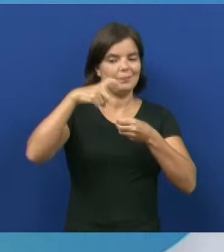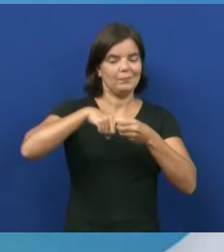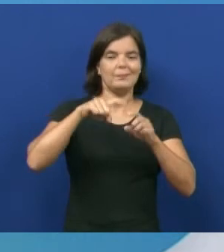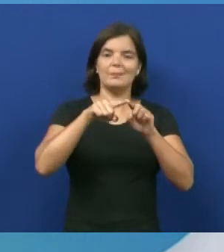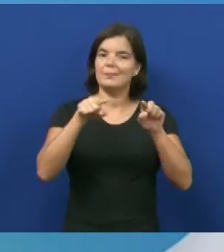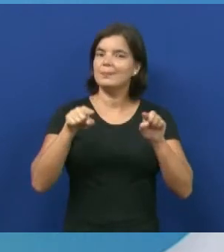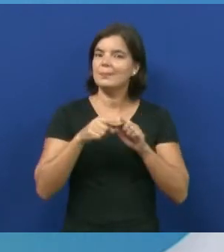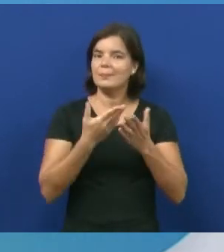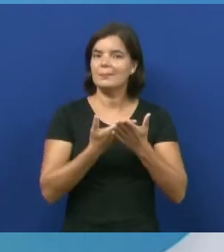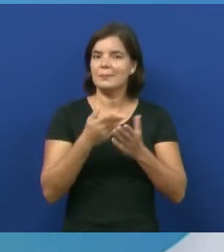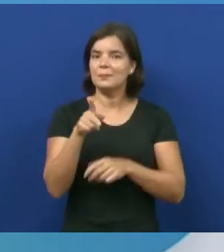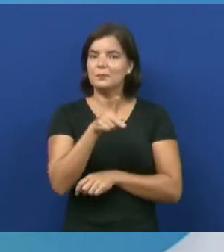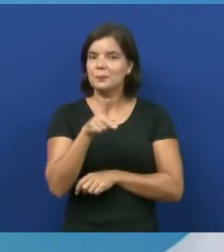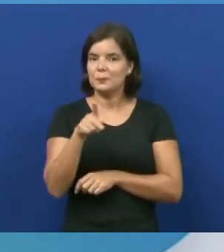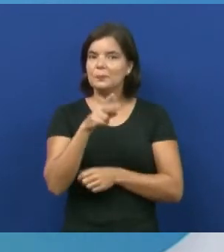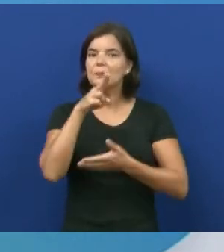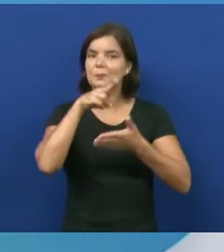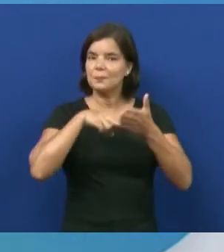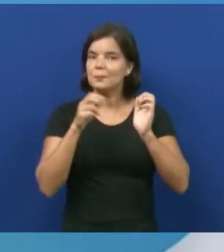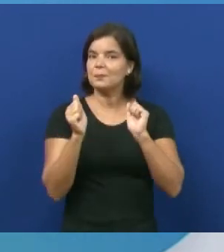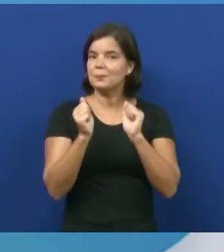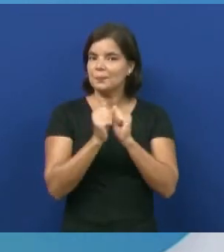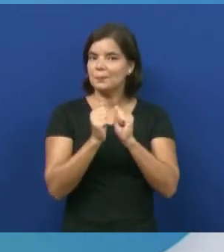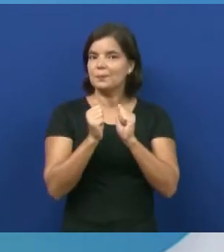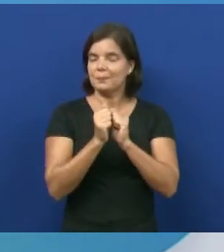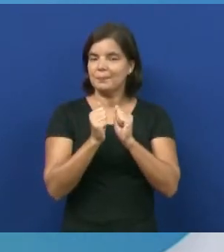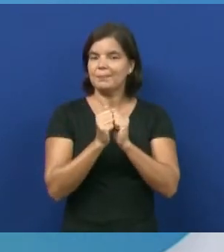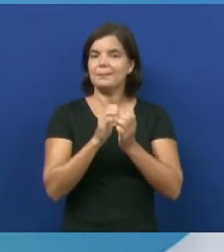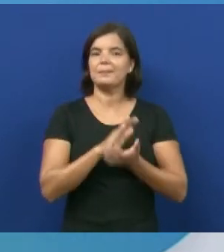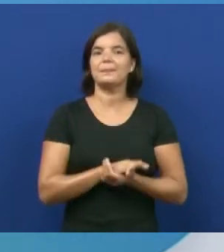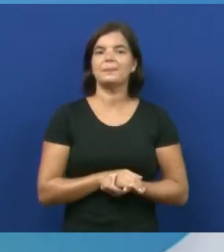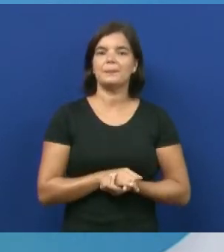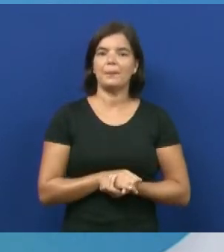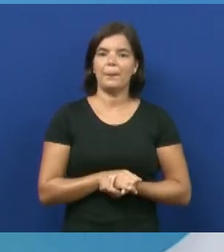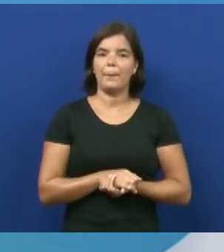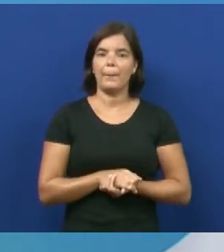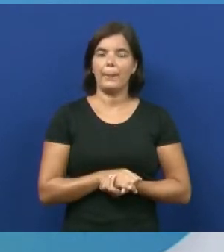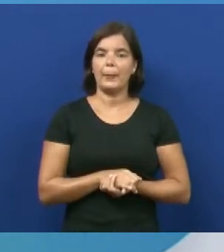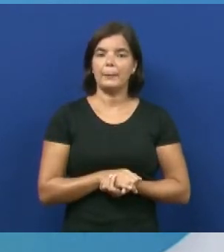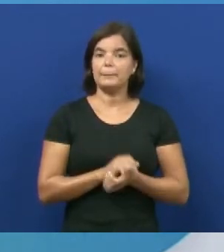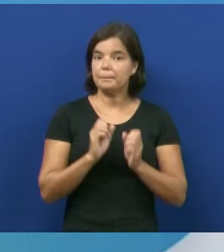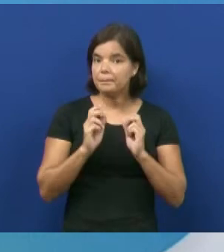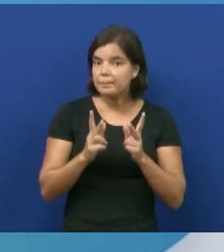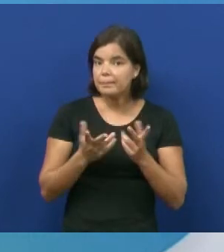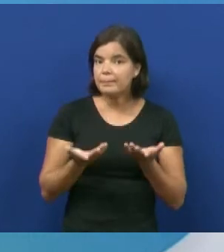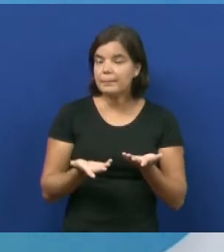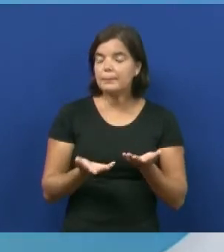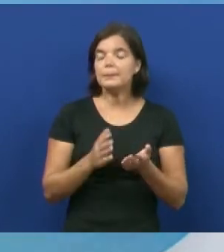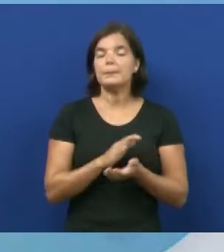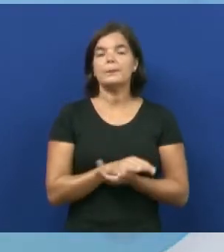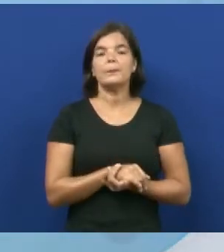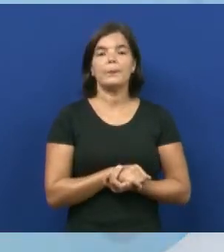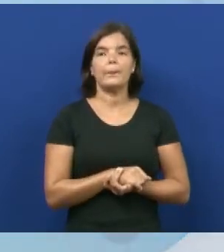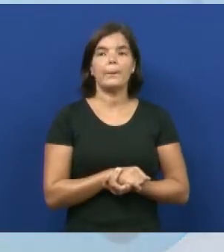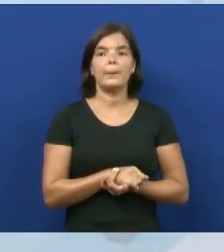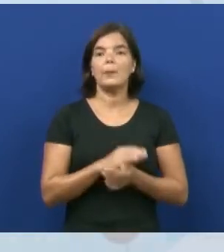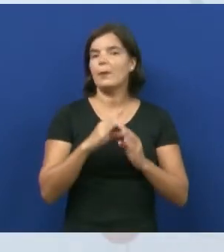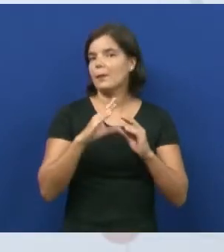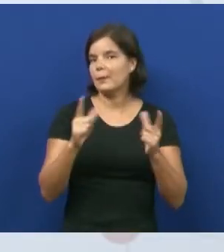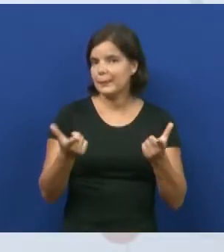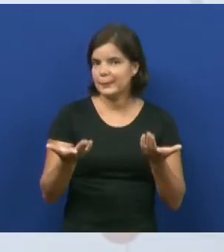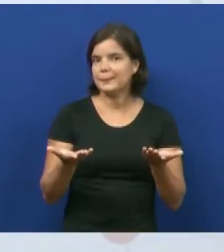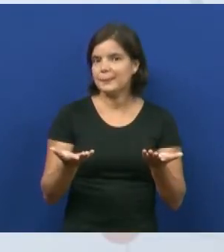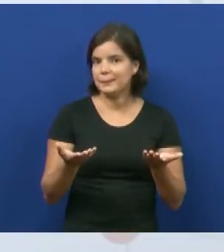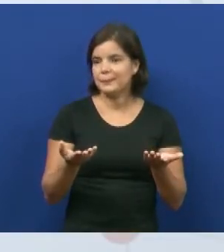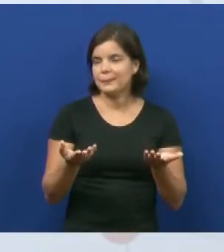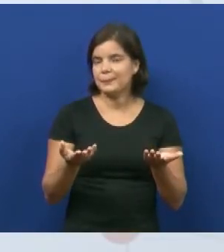para a sala de aula, o professor possa ler com você Vestido de Noiva. Ok? Bom, é claro que a